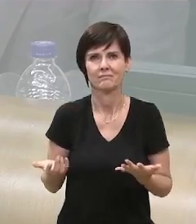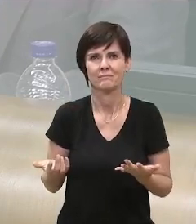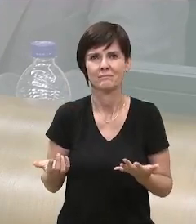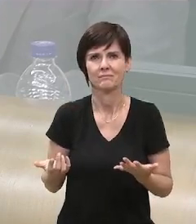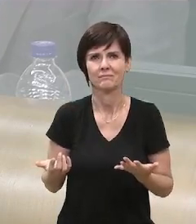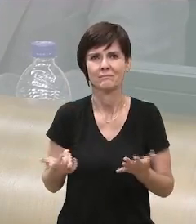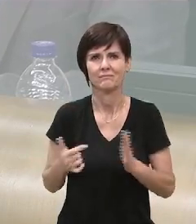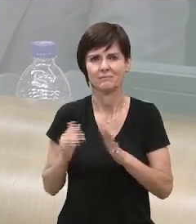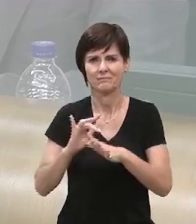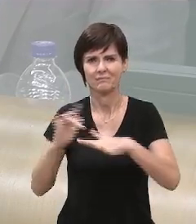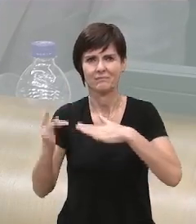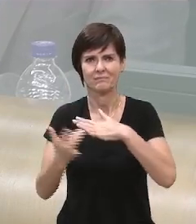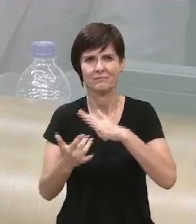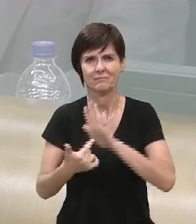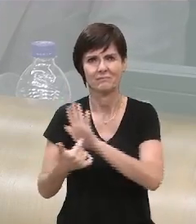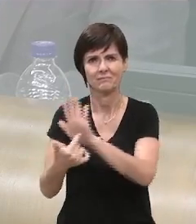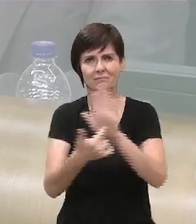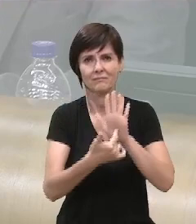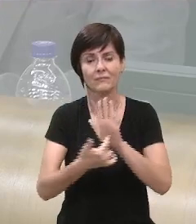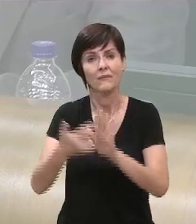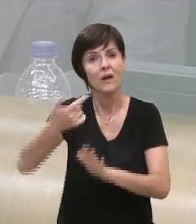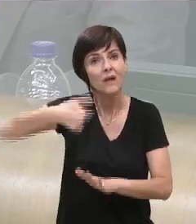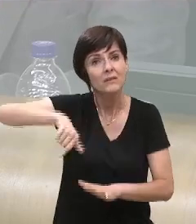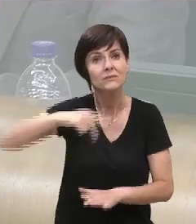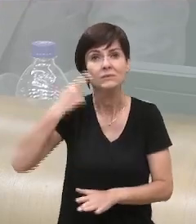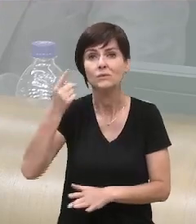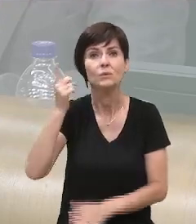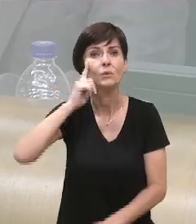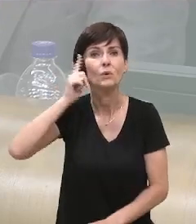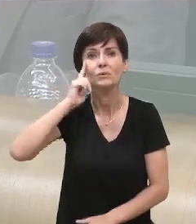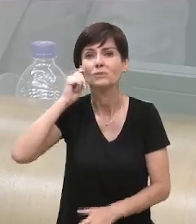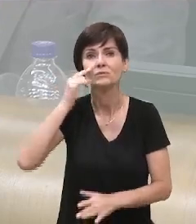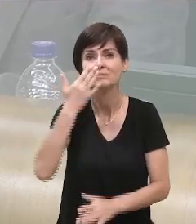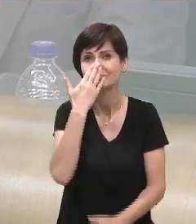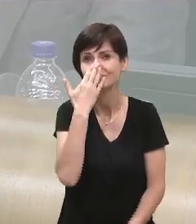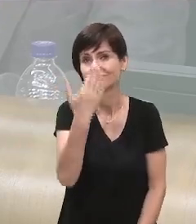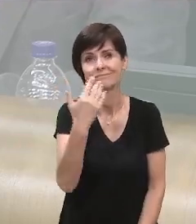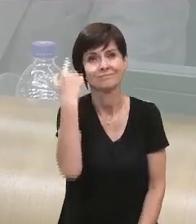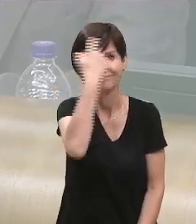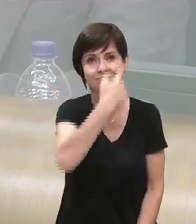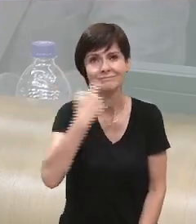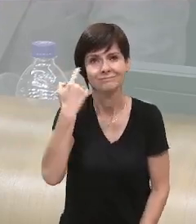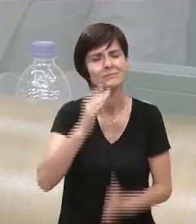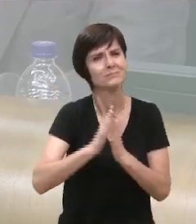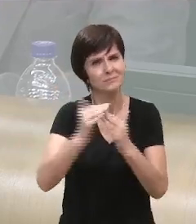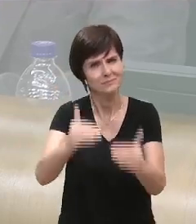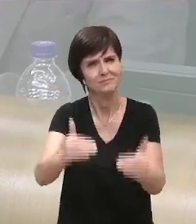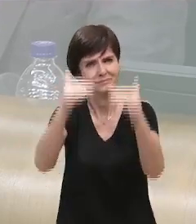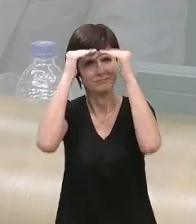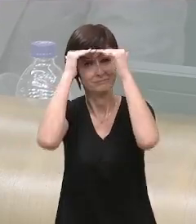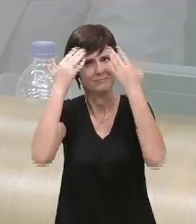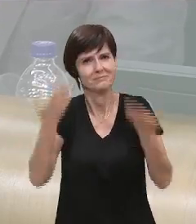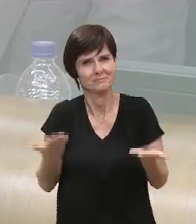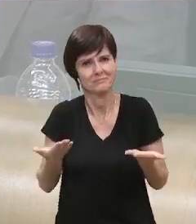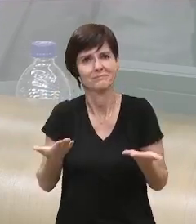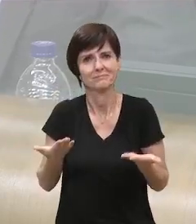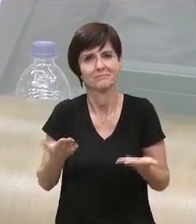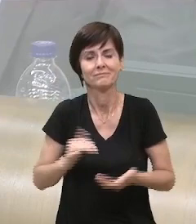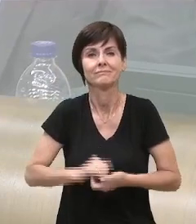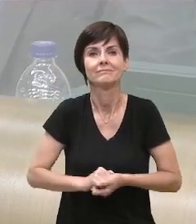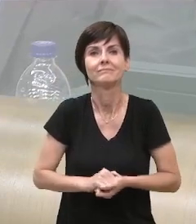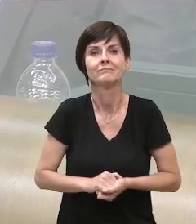exposto aqui todos os dias. Quem está na rua está exposto todos os dias. Né? Vamos ter respeito, um mínimo de respeito. Né?